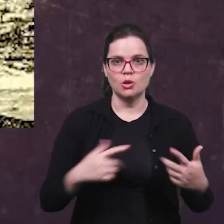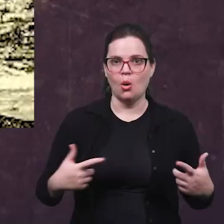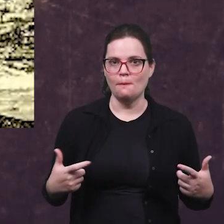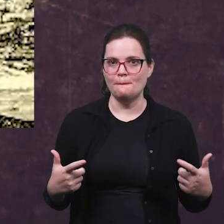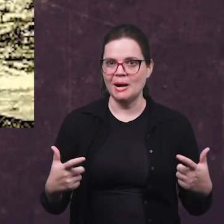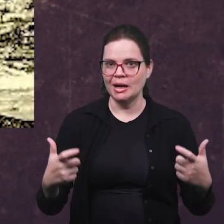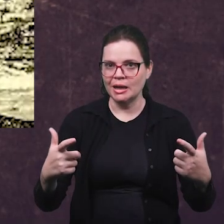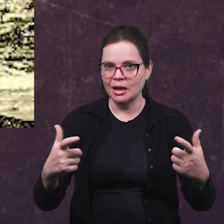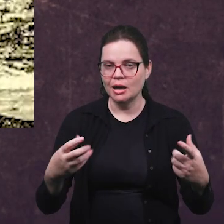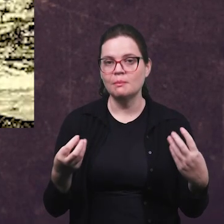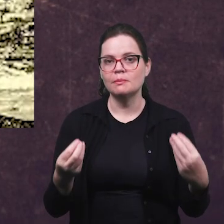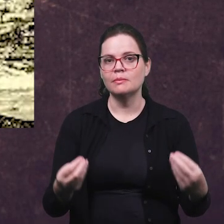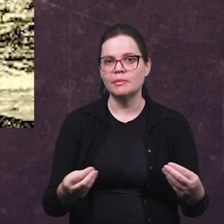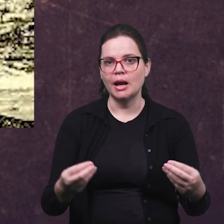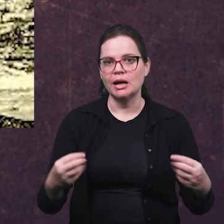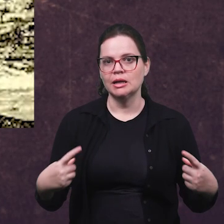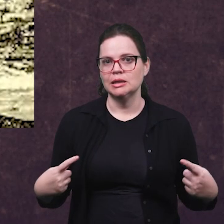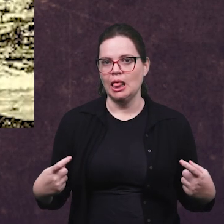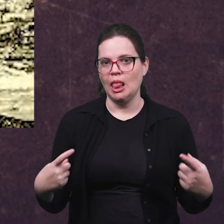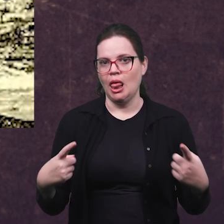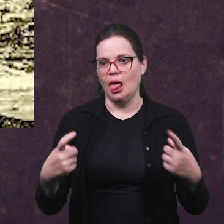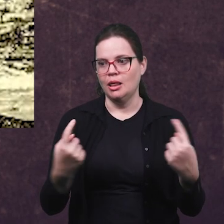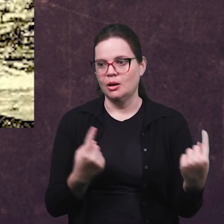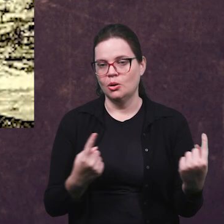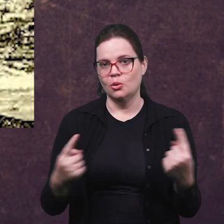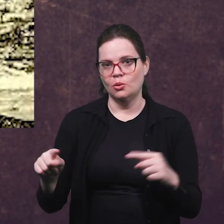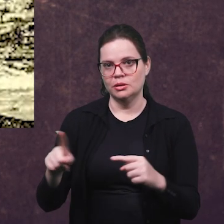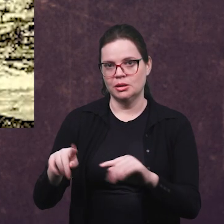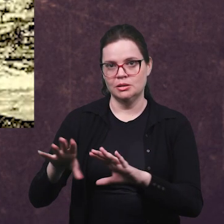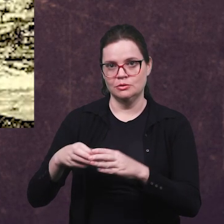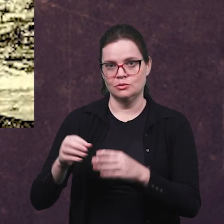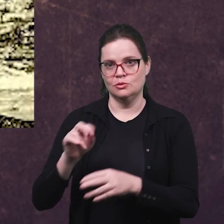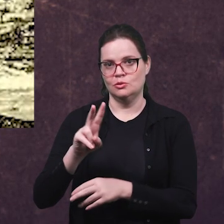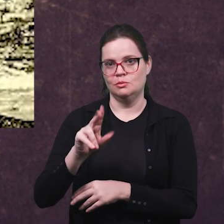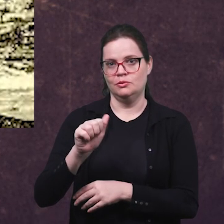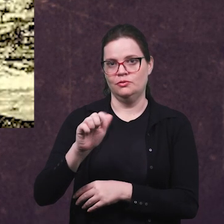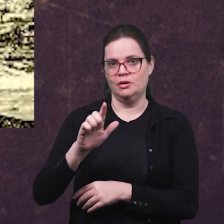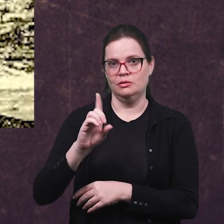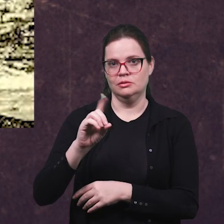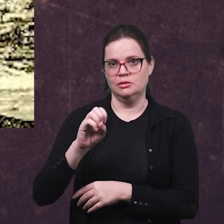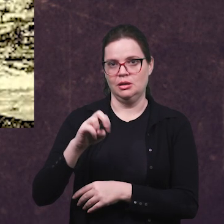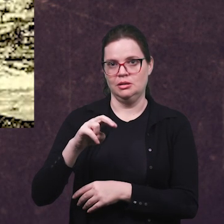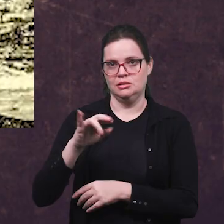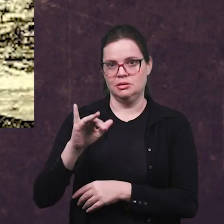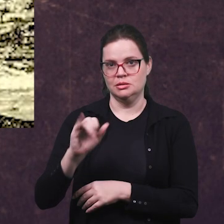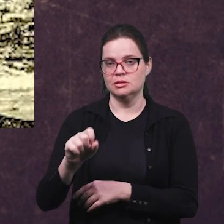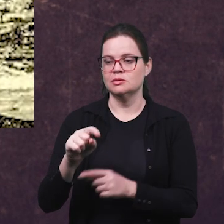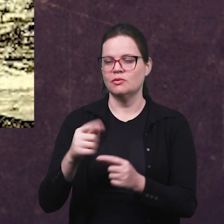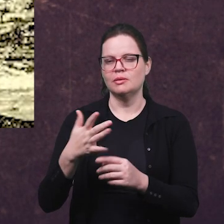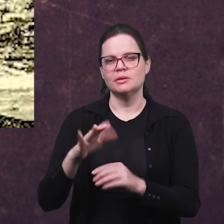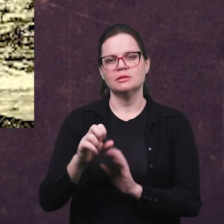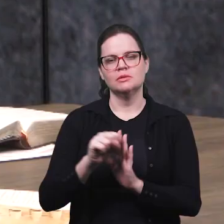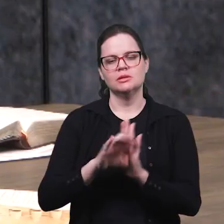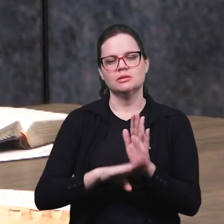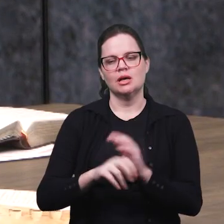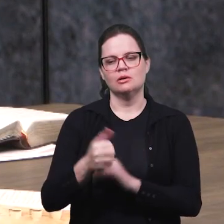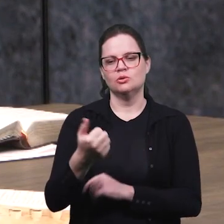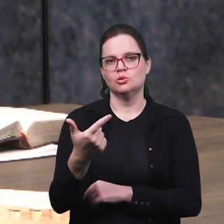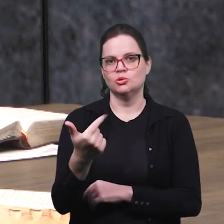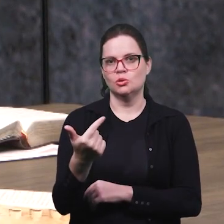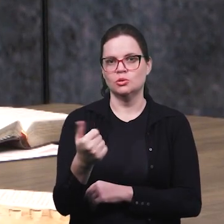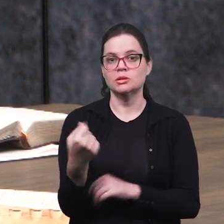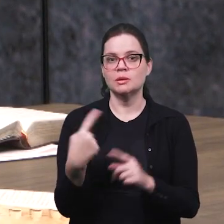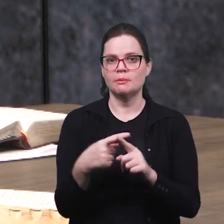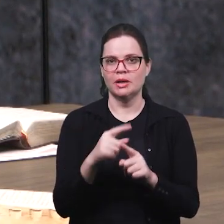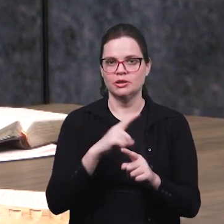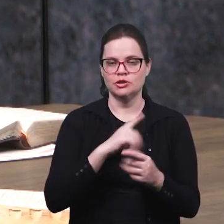convocada para combater ali os valdenses. Isso foi no século XII, quando as cruzadas estavam acontecendo, geralmente para